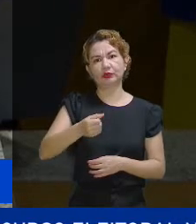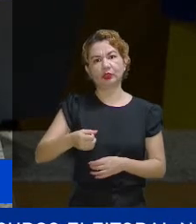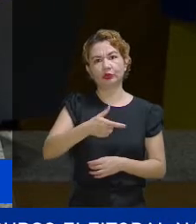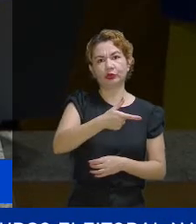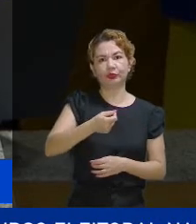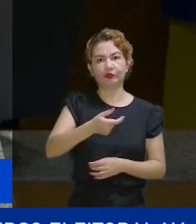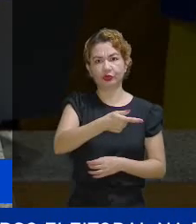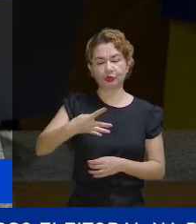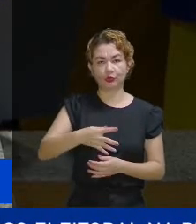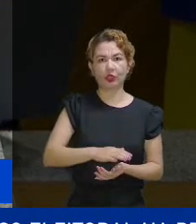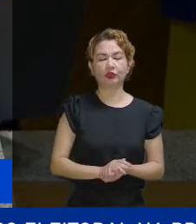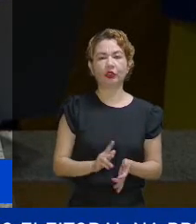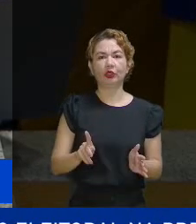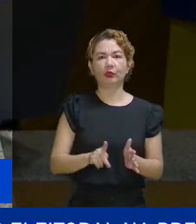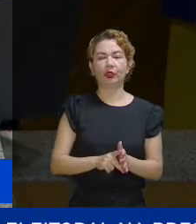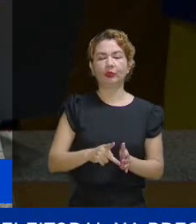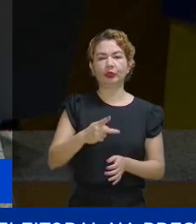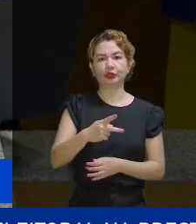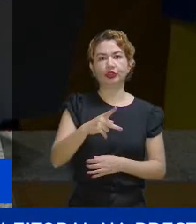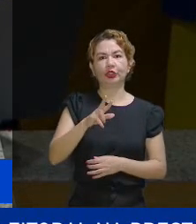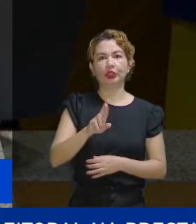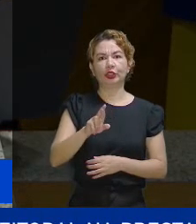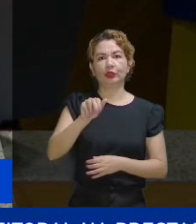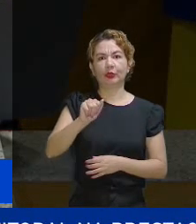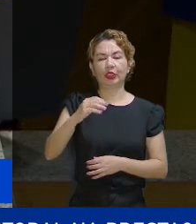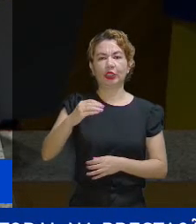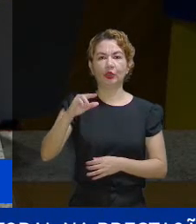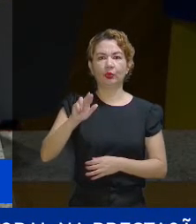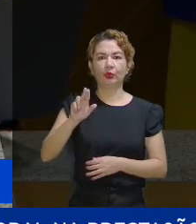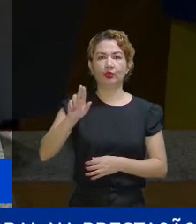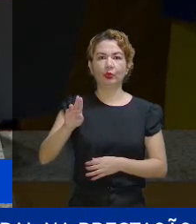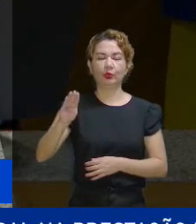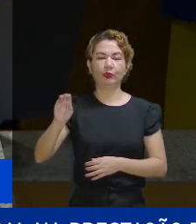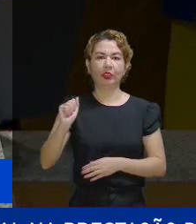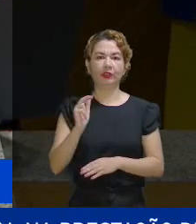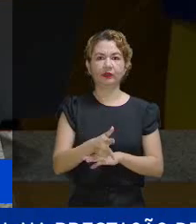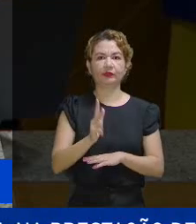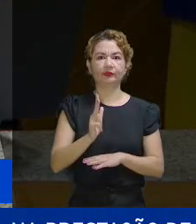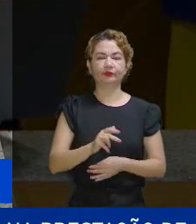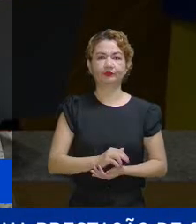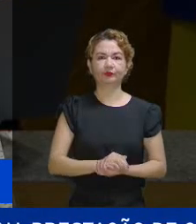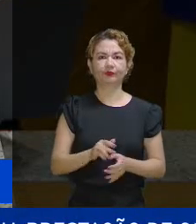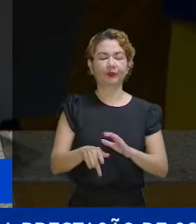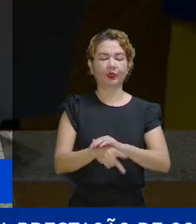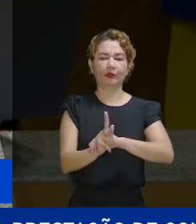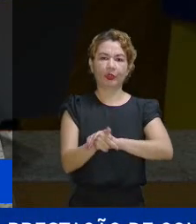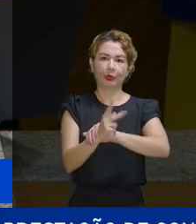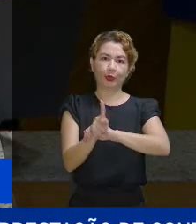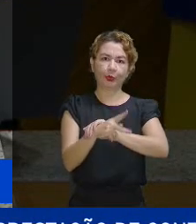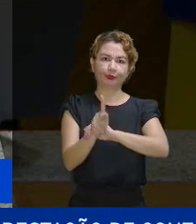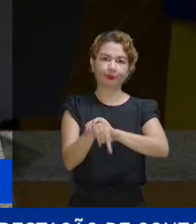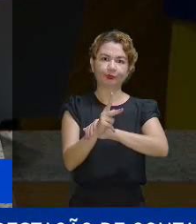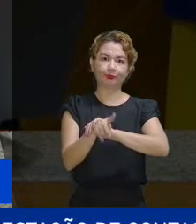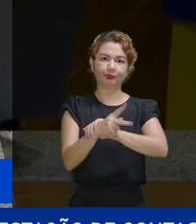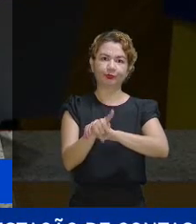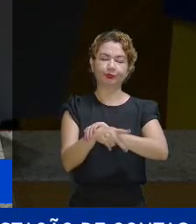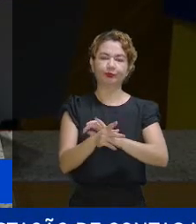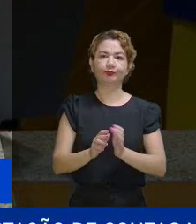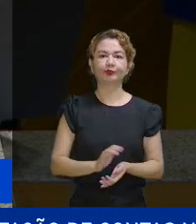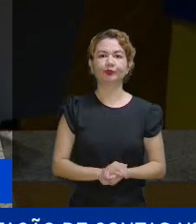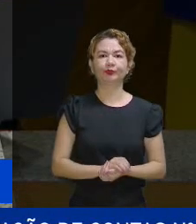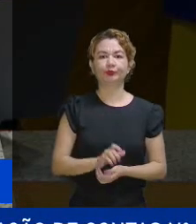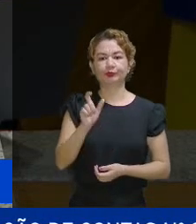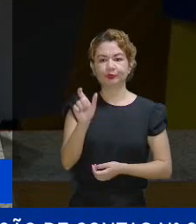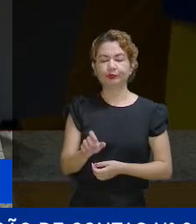0600-484-2024, origem Pracuúba, relator é o juiz Agostinho Silvério, recorrente é o Ministério Público Eleitoral e a recorrida é